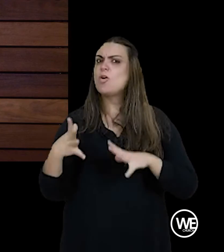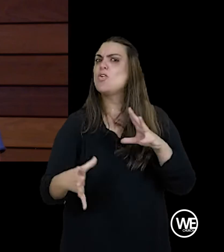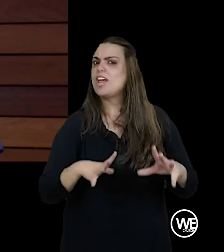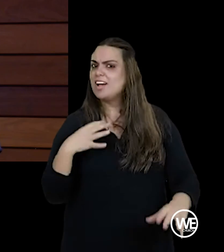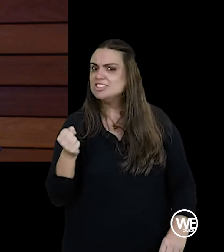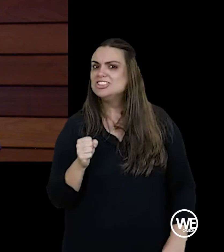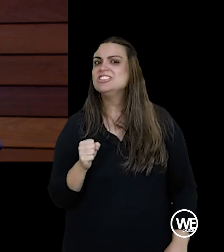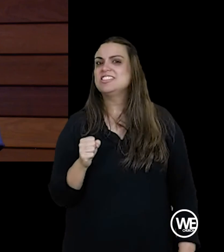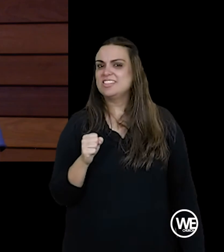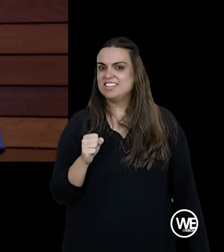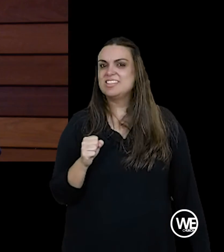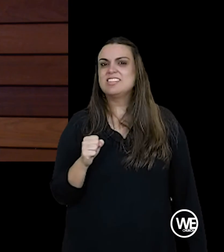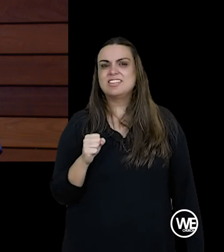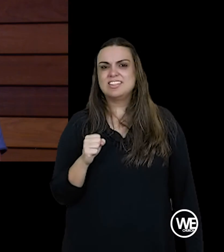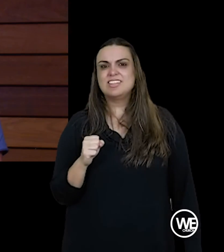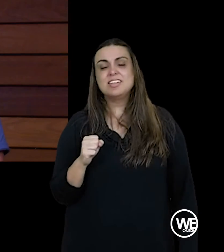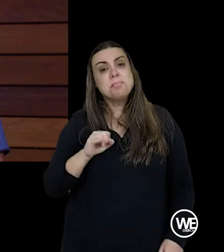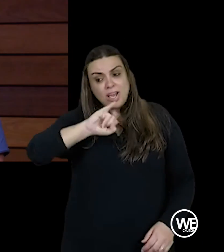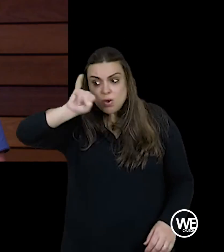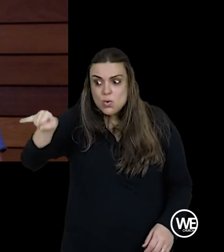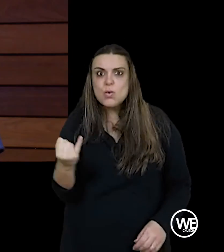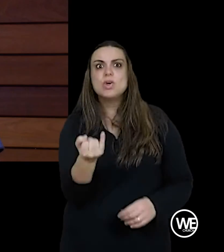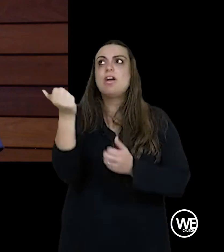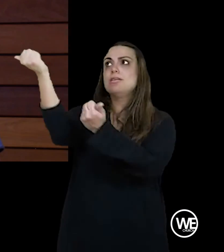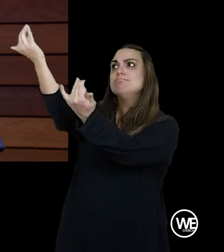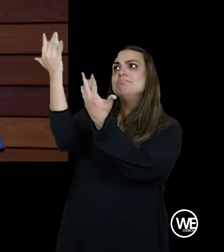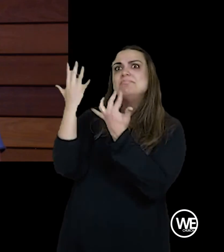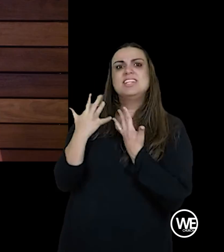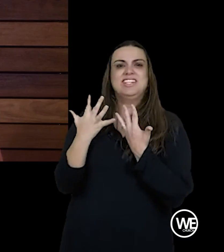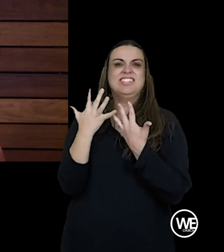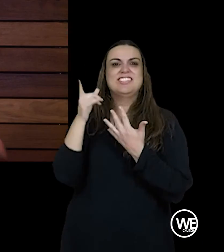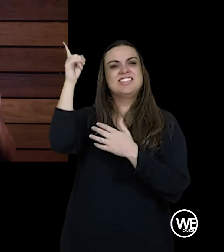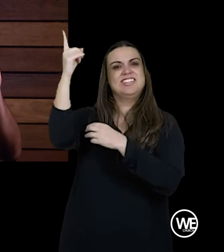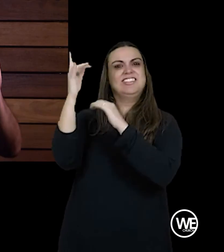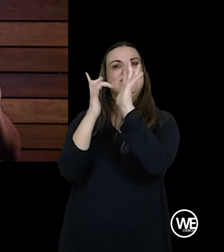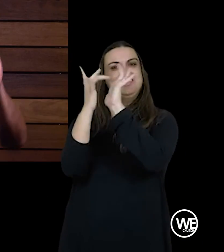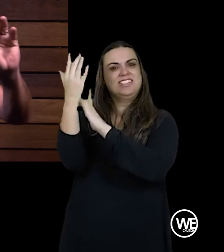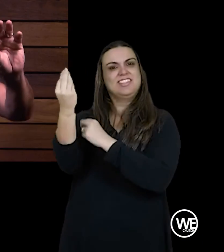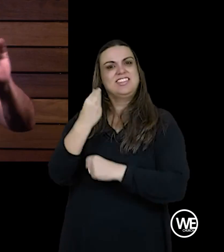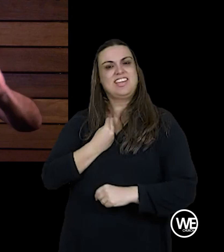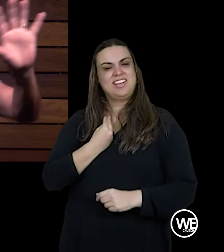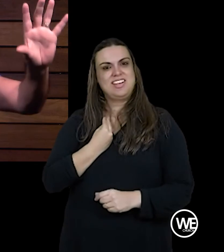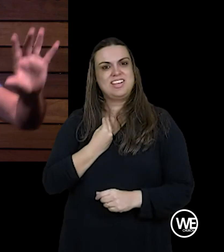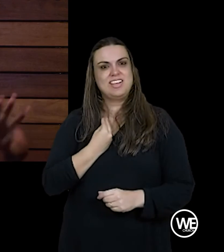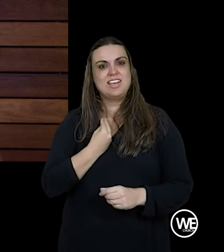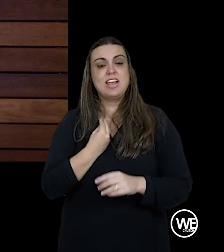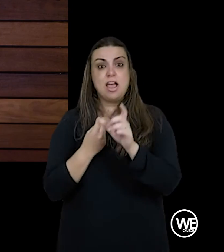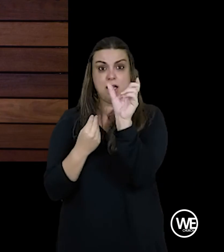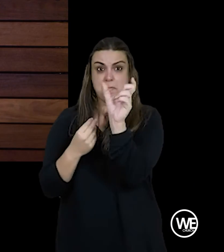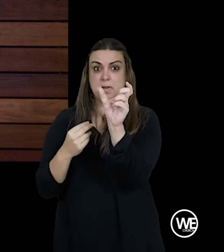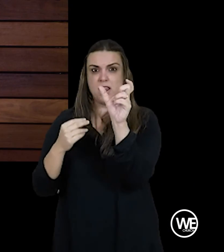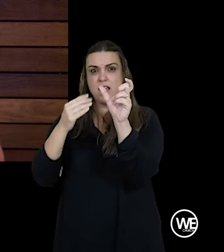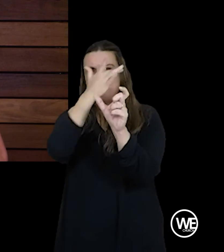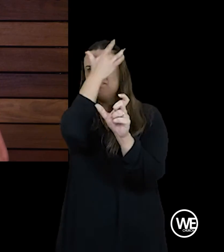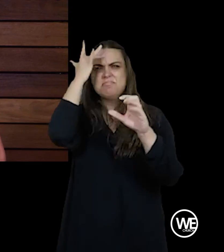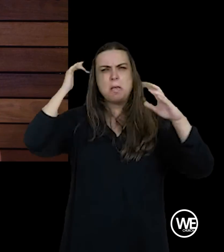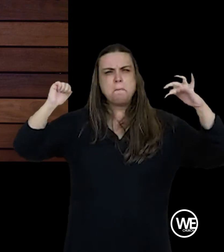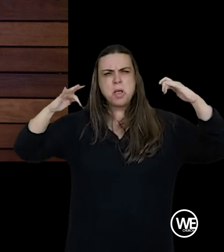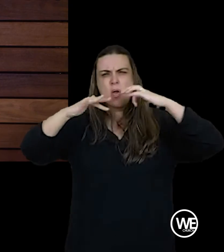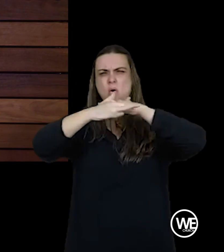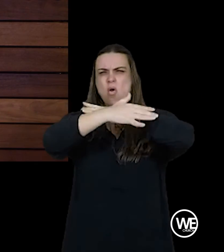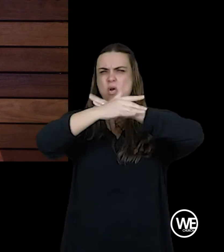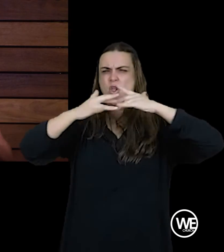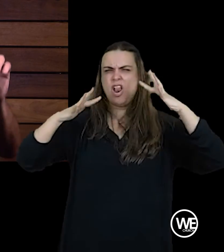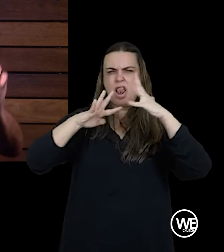mais coragem, para desfrutar daquilo que Jesus tem para nos oferecer. A palavra multidão serve para exemplificar tantas